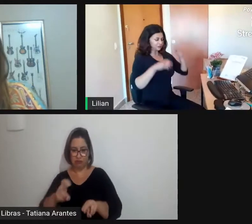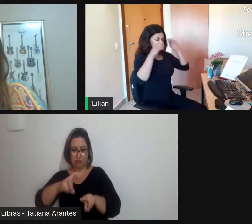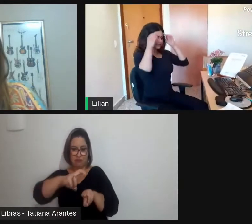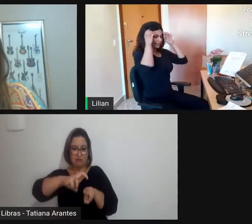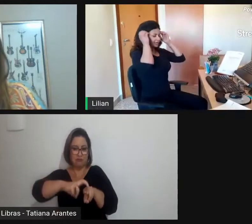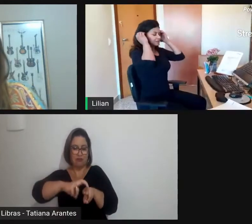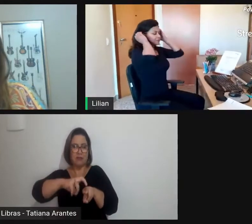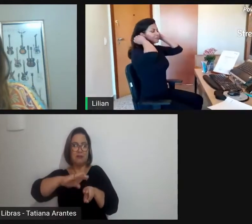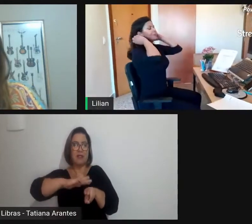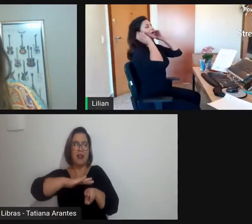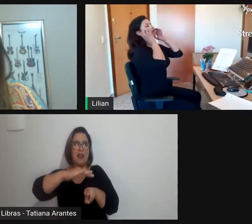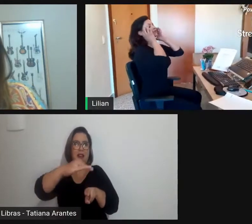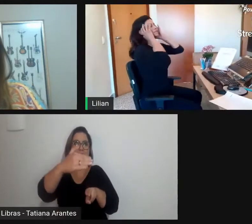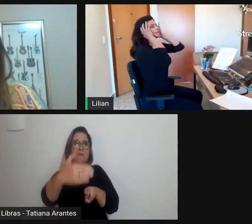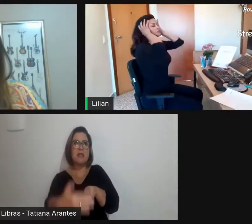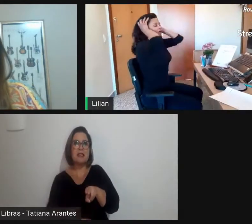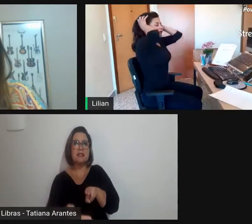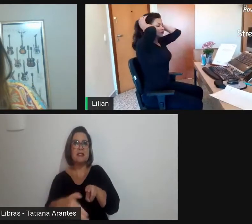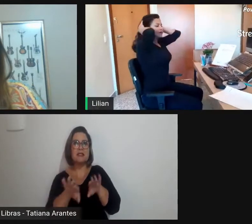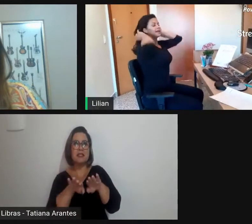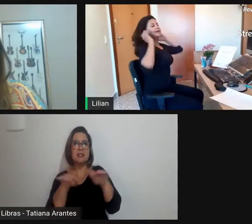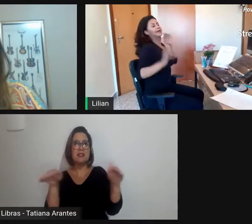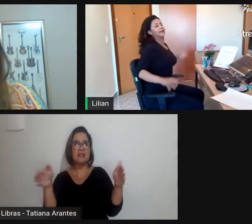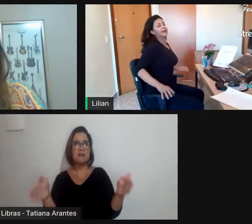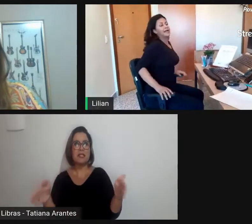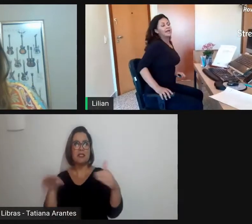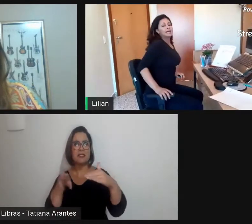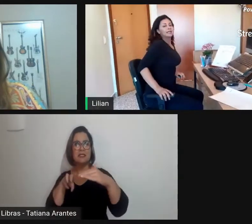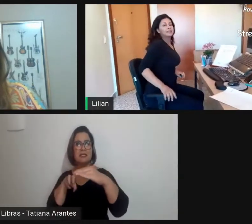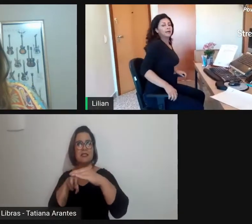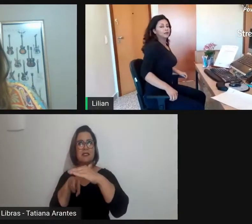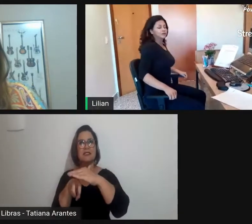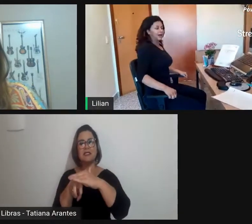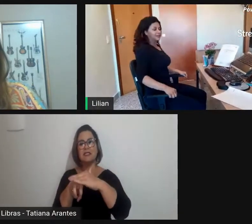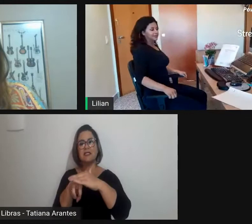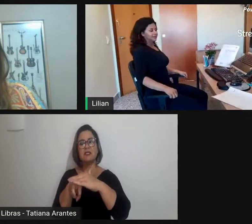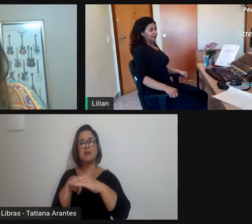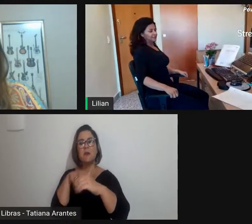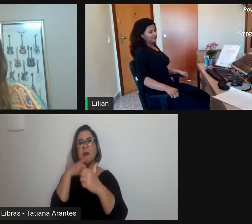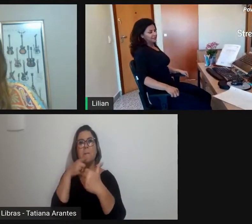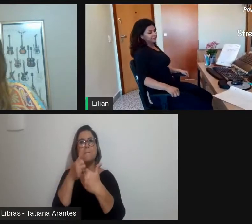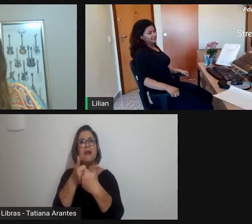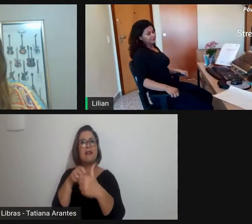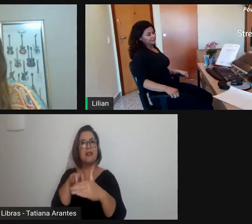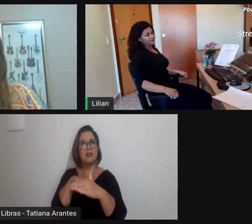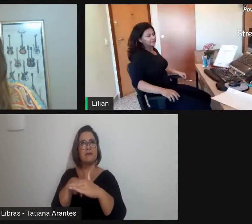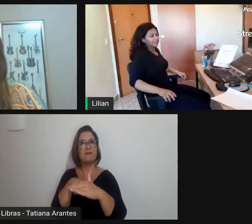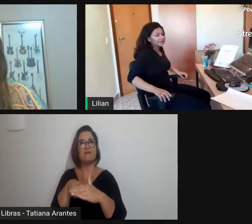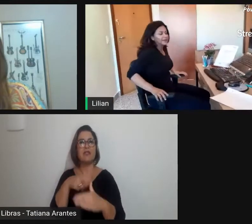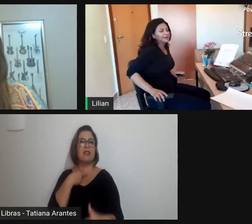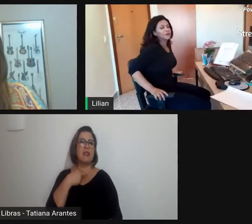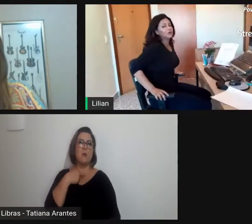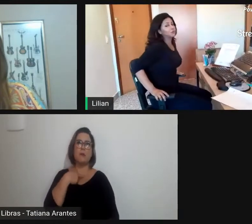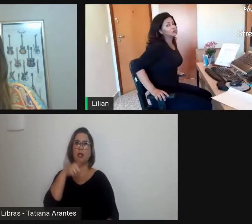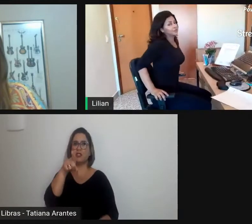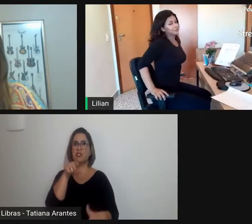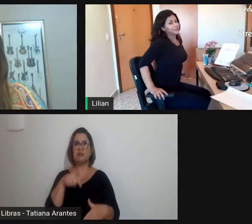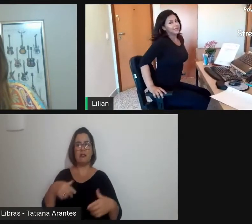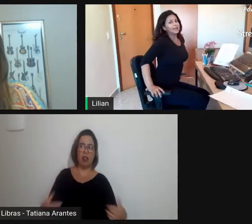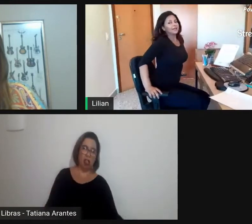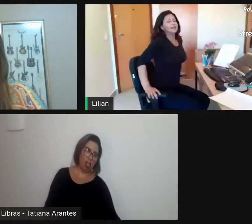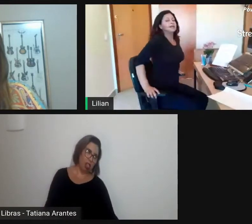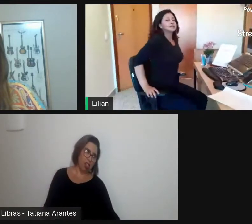trabalho, tá? Vocês vão, né? Não vale sentar assim, né? Como